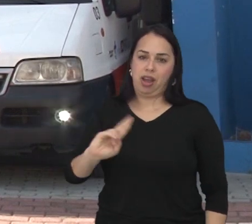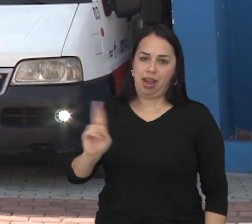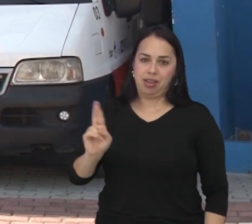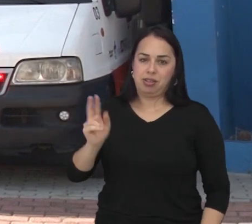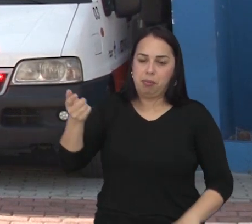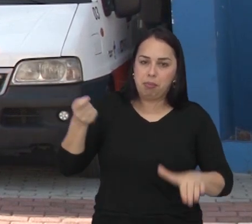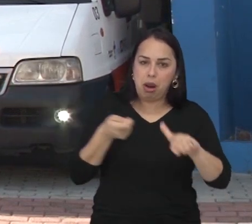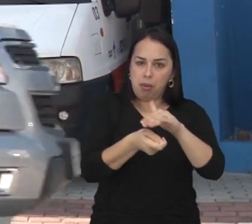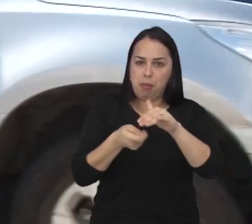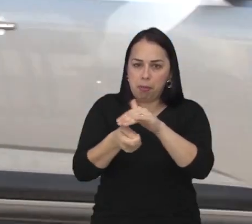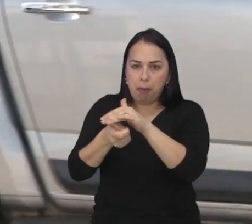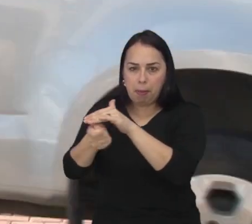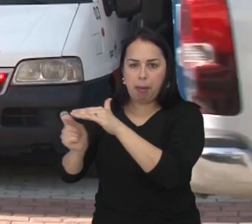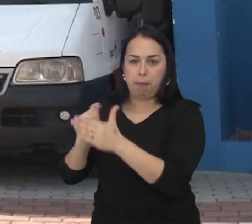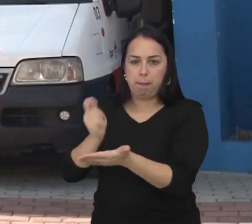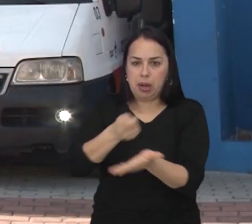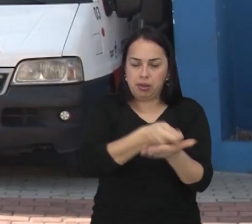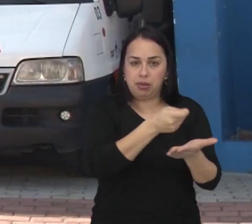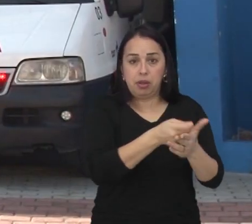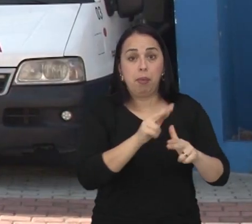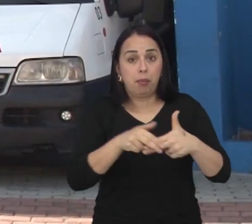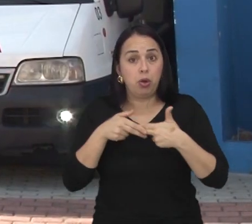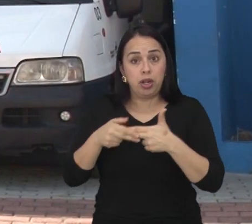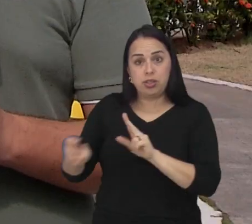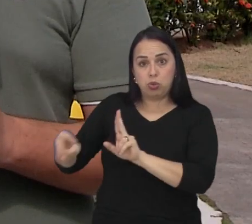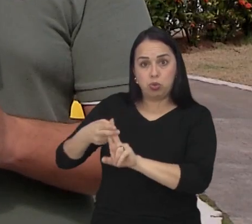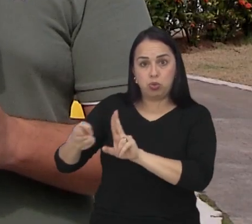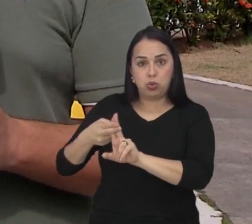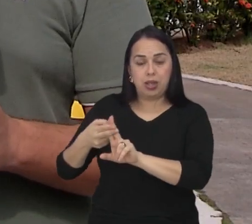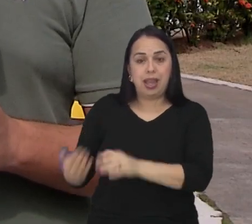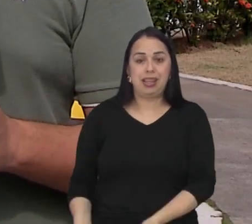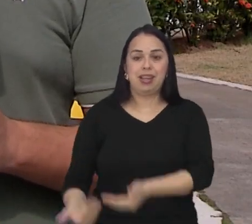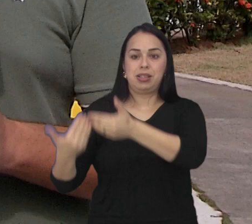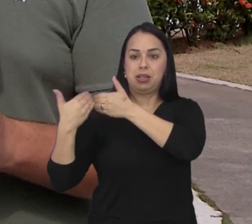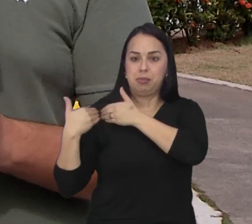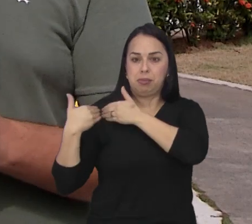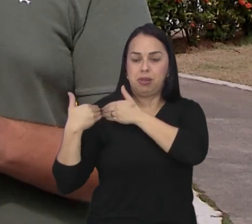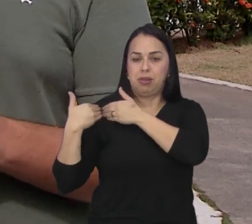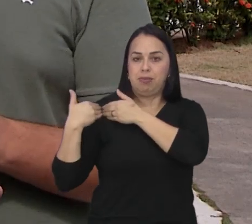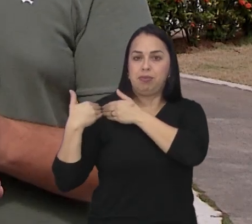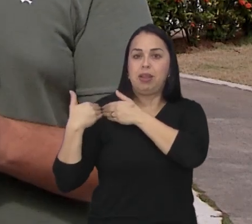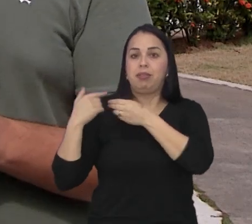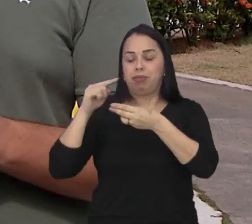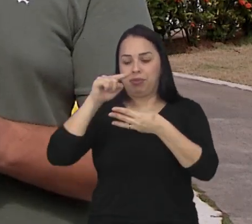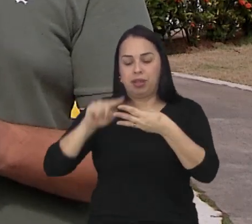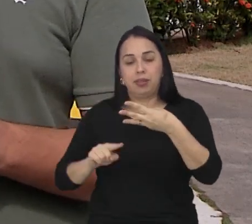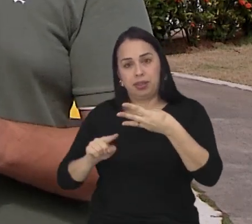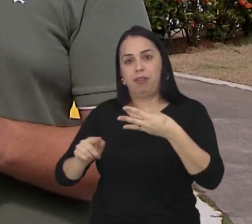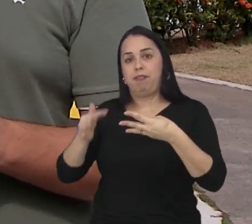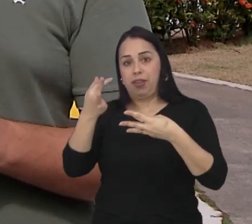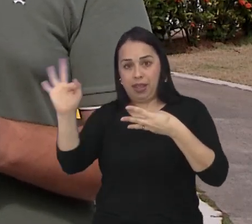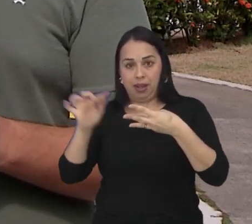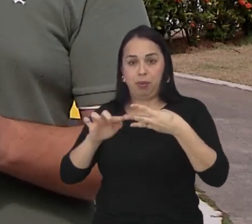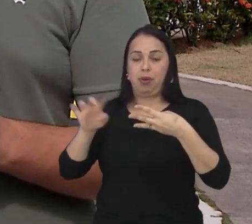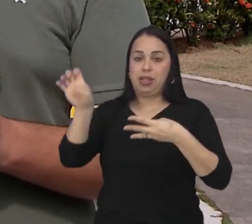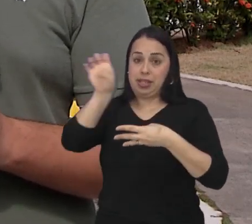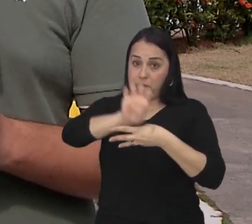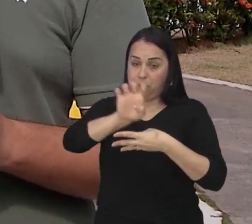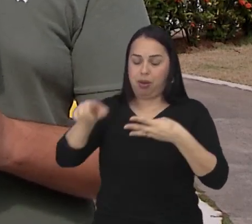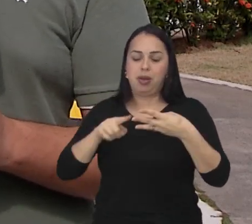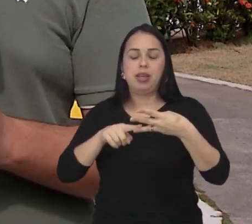reais para custear os gastos e investimentos na área o financiamento do SUS é de responsabilidade das três esferas do